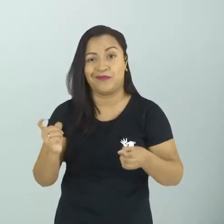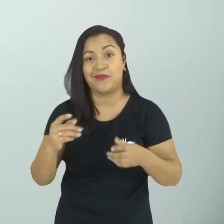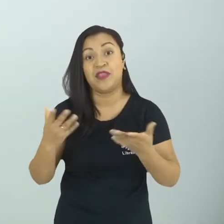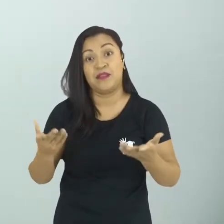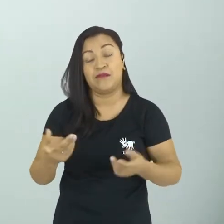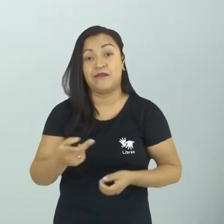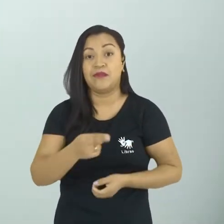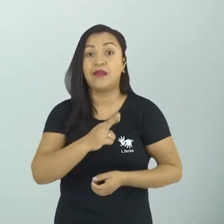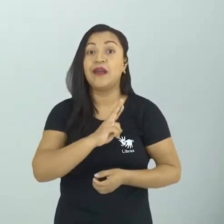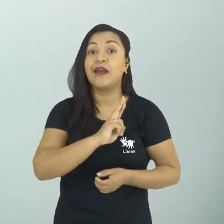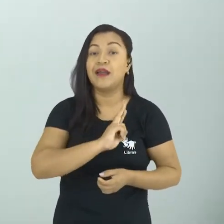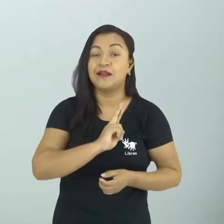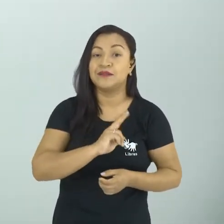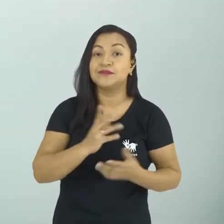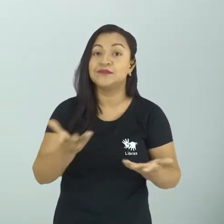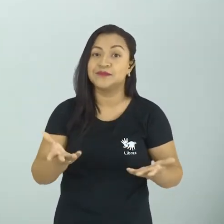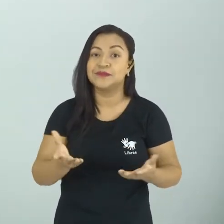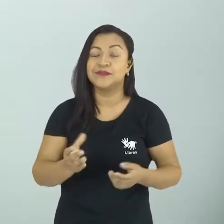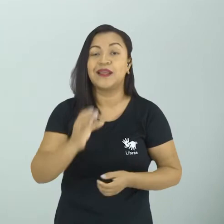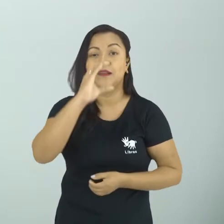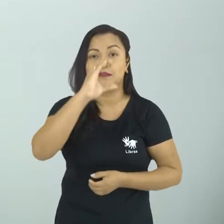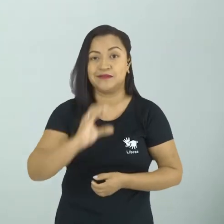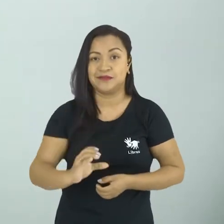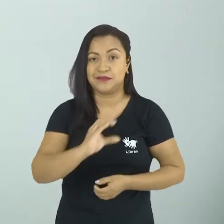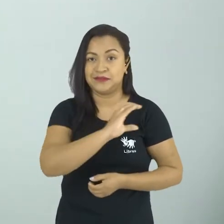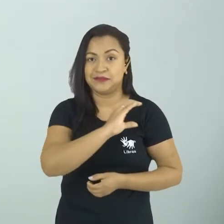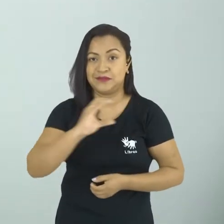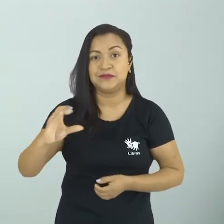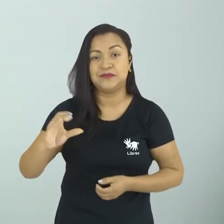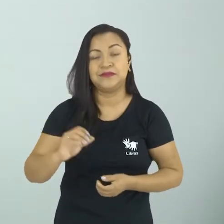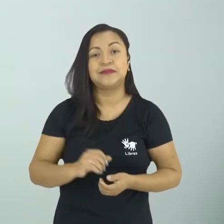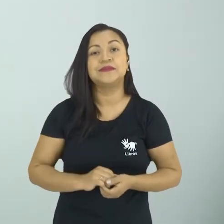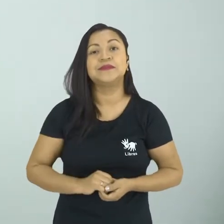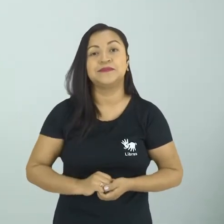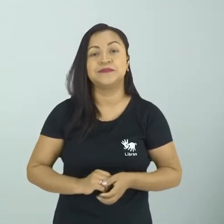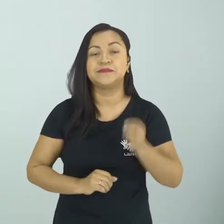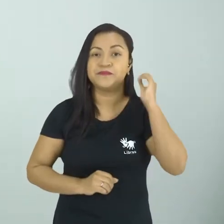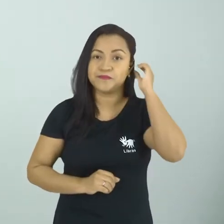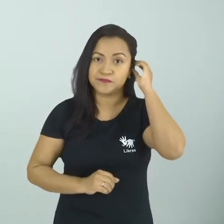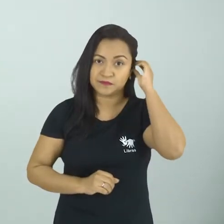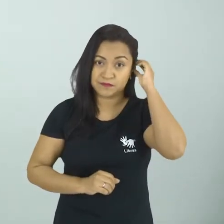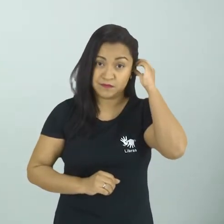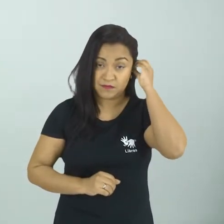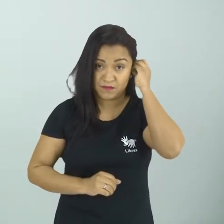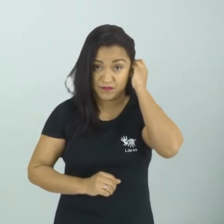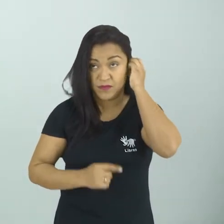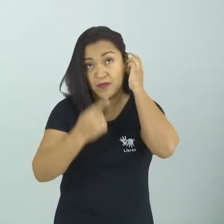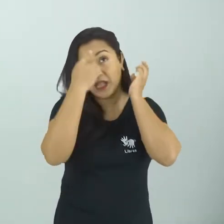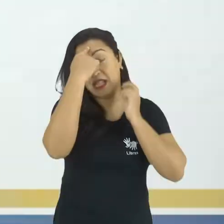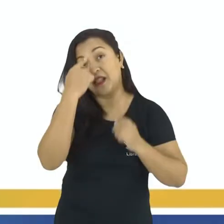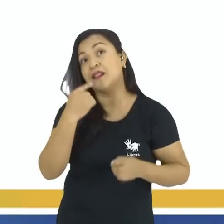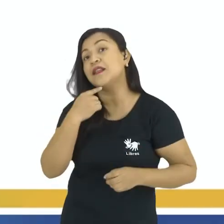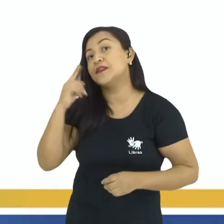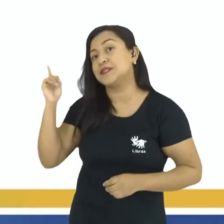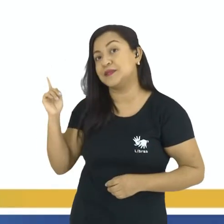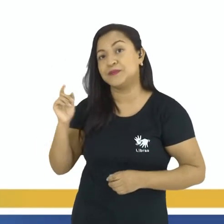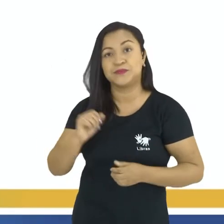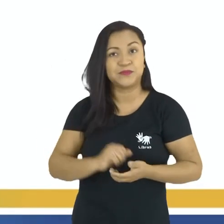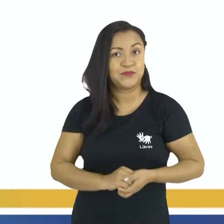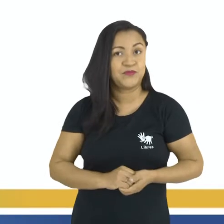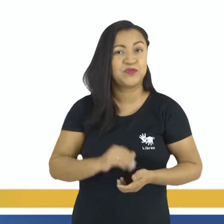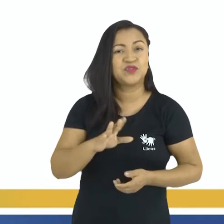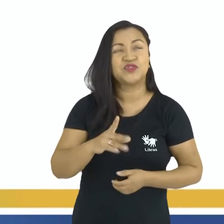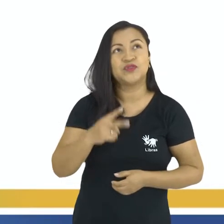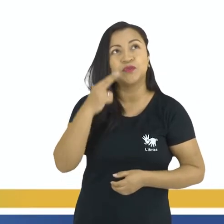que prevalecia era a igreja católica, a religião católica. Olha só, nessa imagem vocês estão percebendo